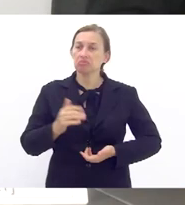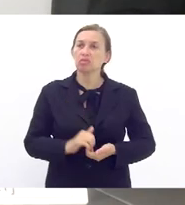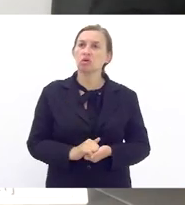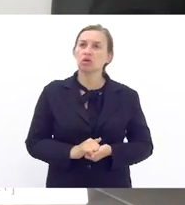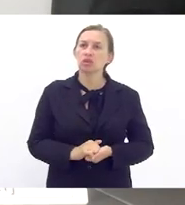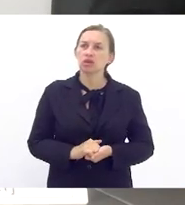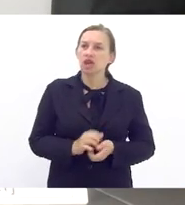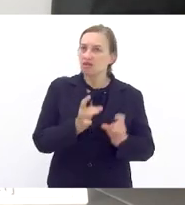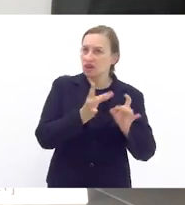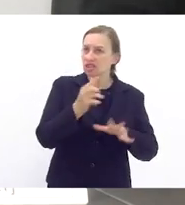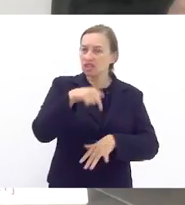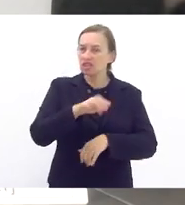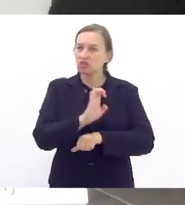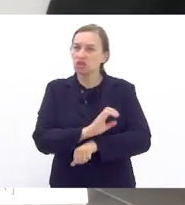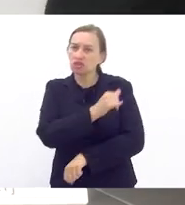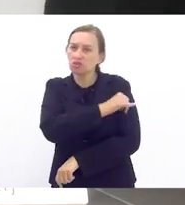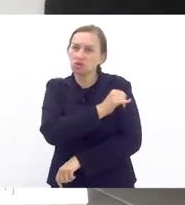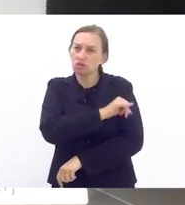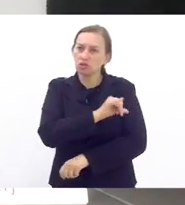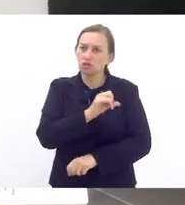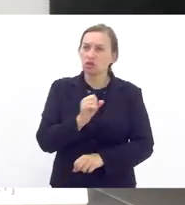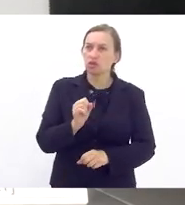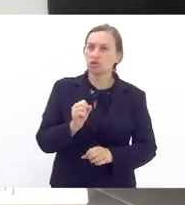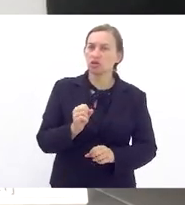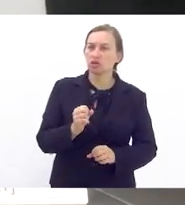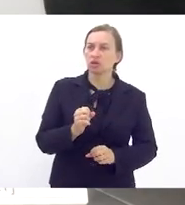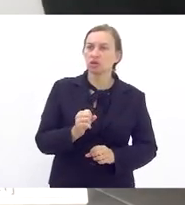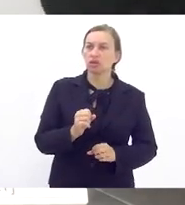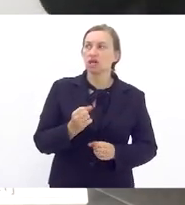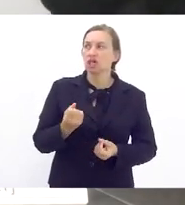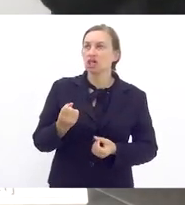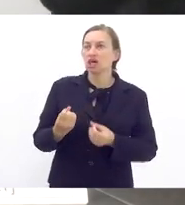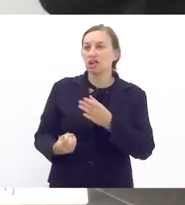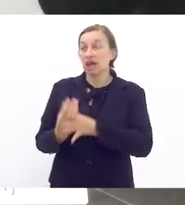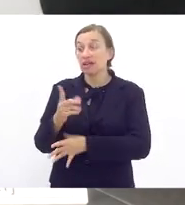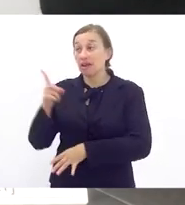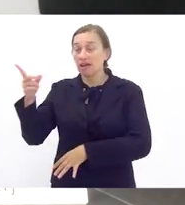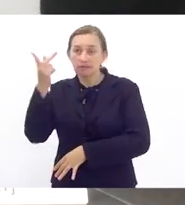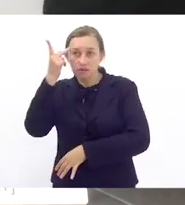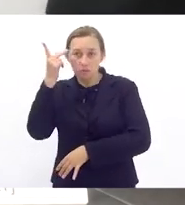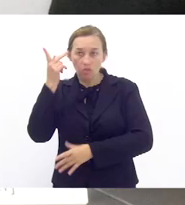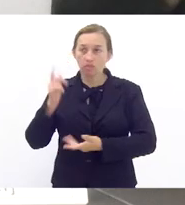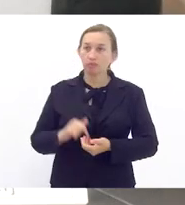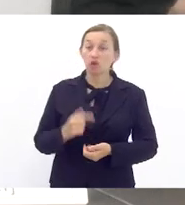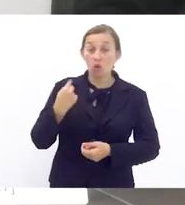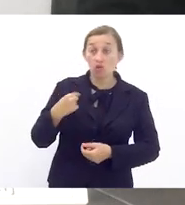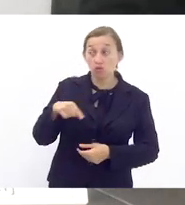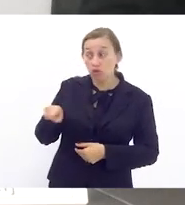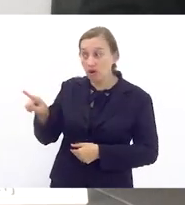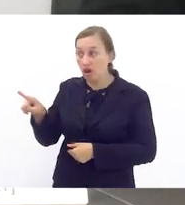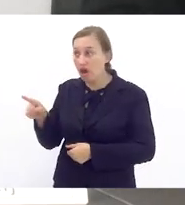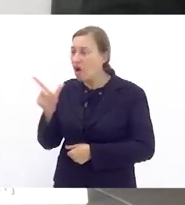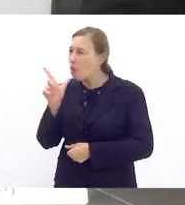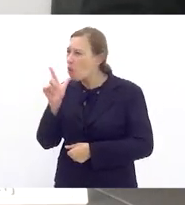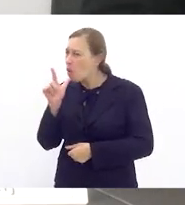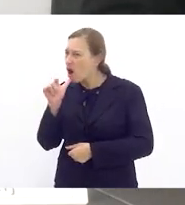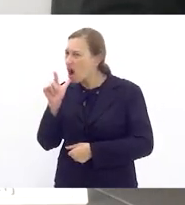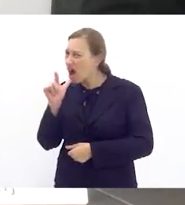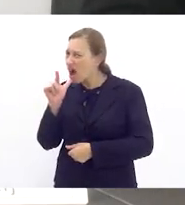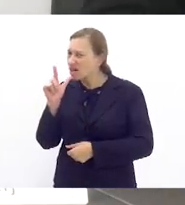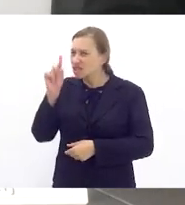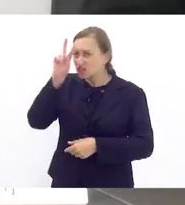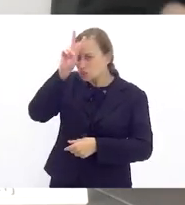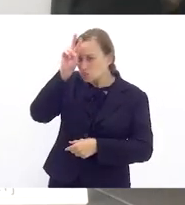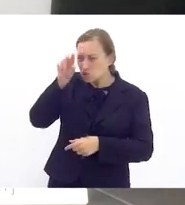Ela era vendida aqui no estado do Rio, industrializada no limite de São Paulo. E eu fui lá, e é uma água que apareceu com uma formiga